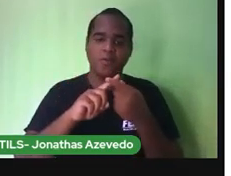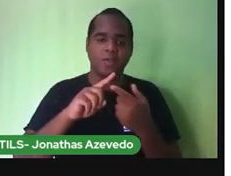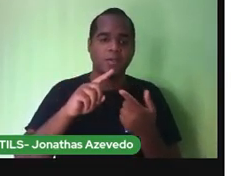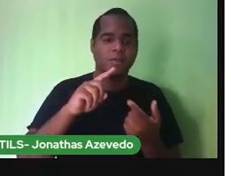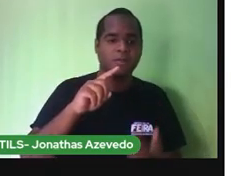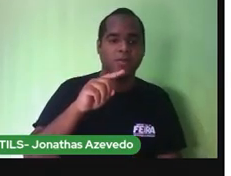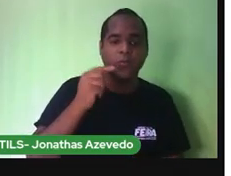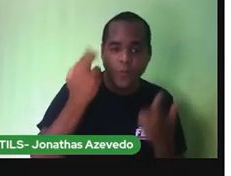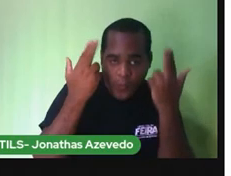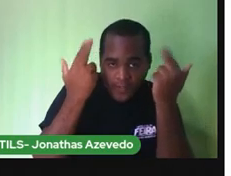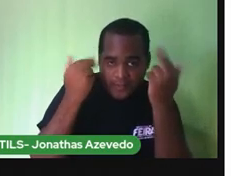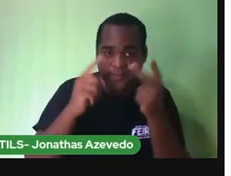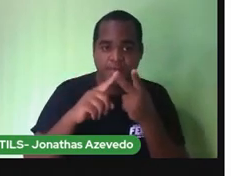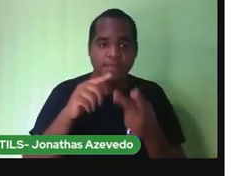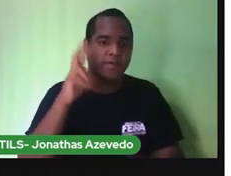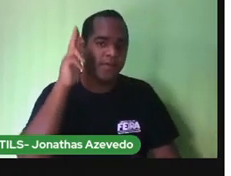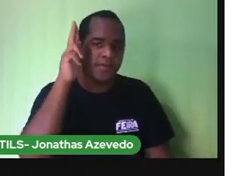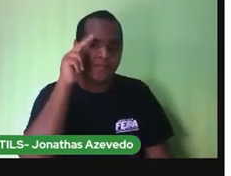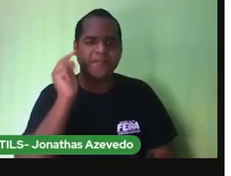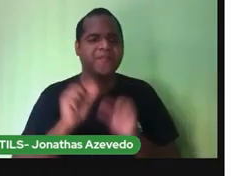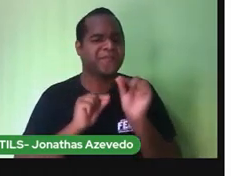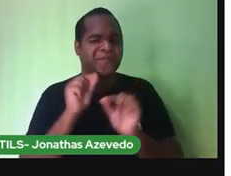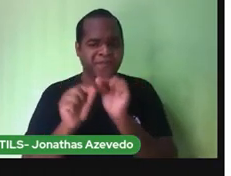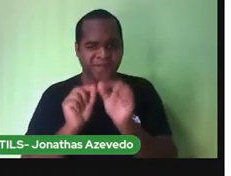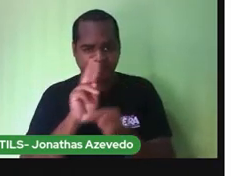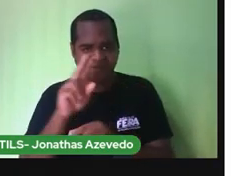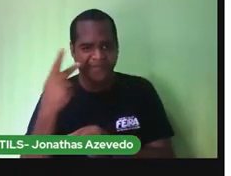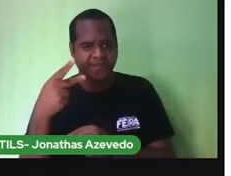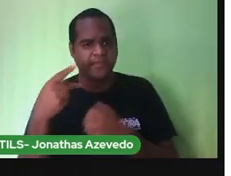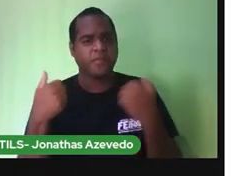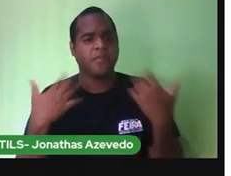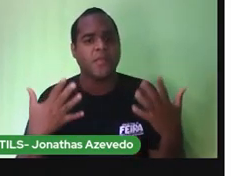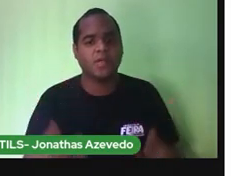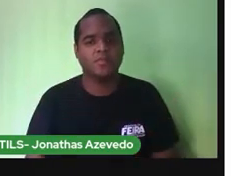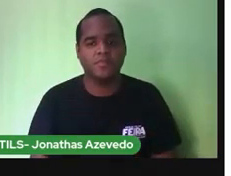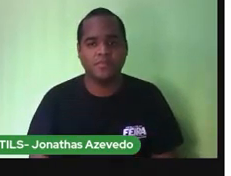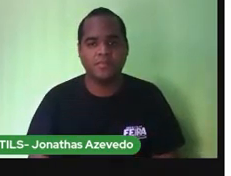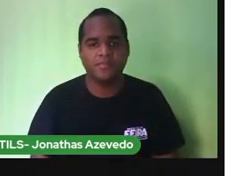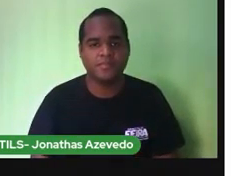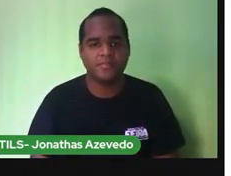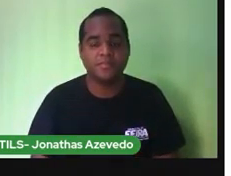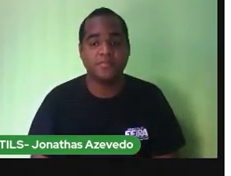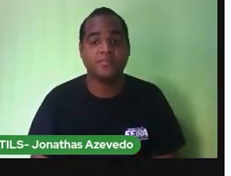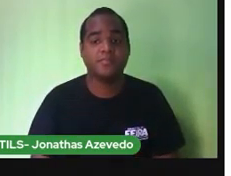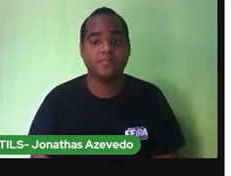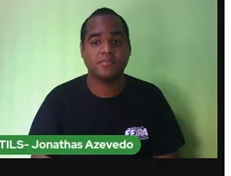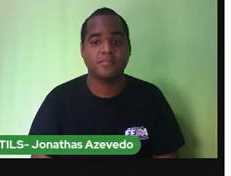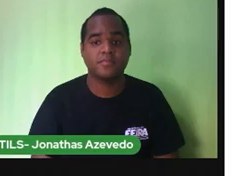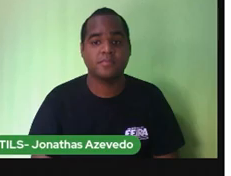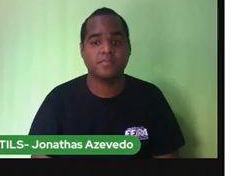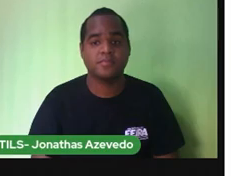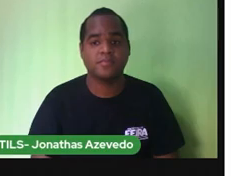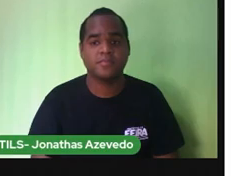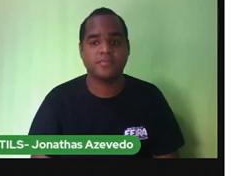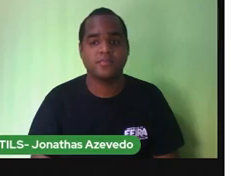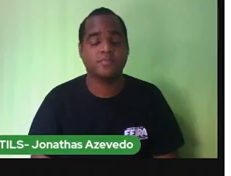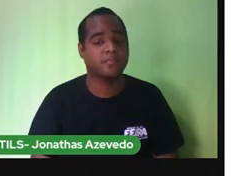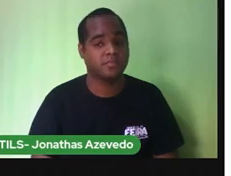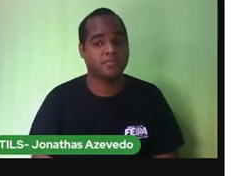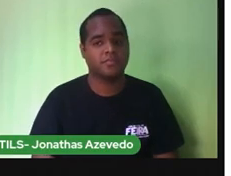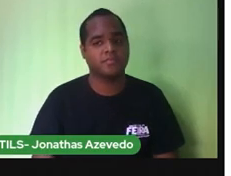Qual é o nome desse bichinho que tá aí tá certo aqui nós temos